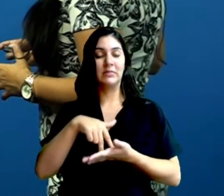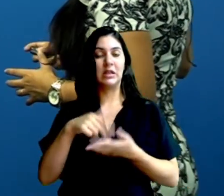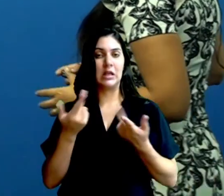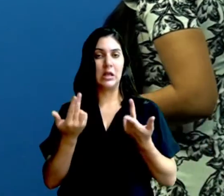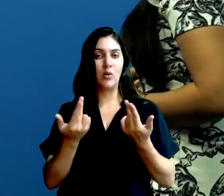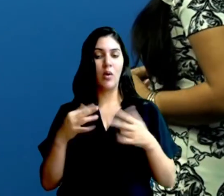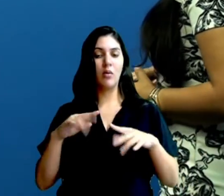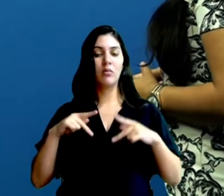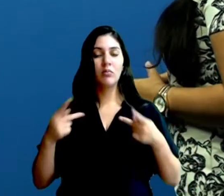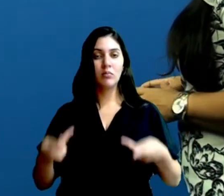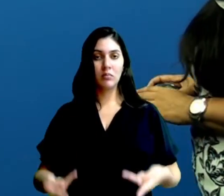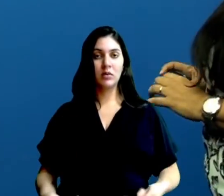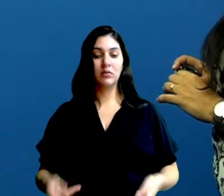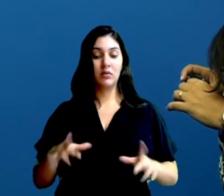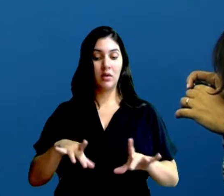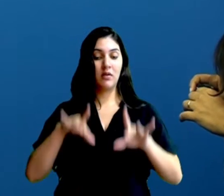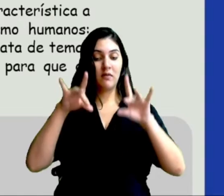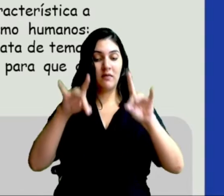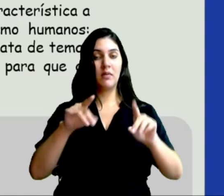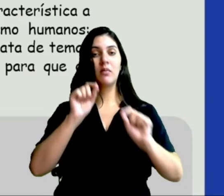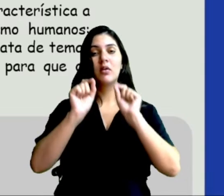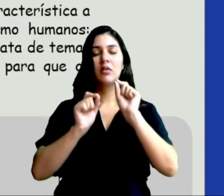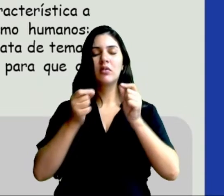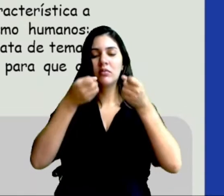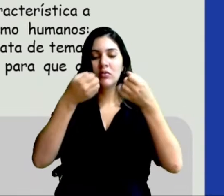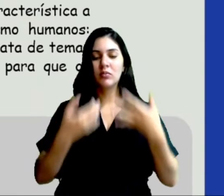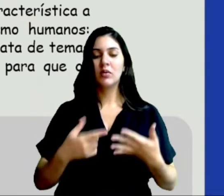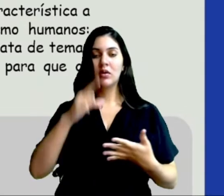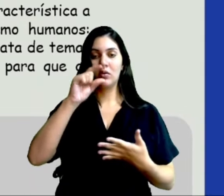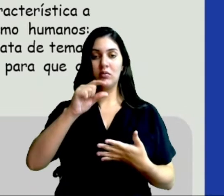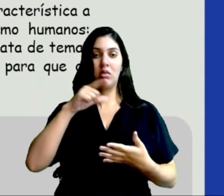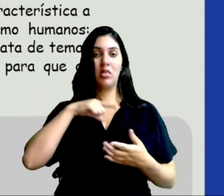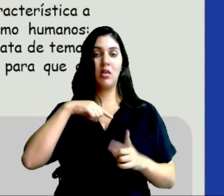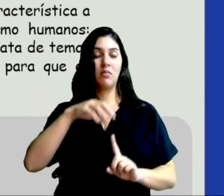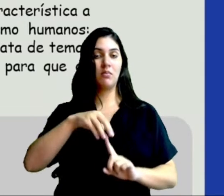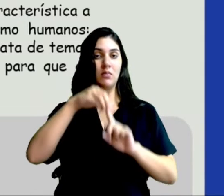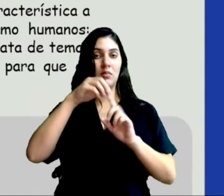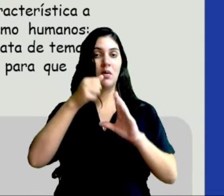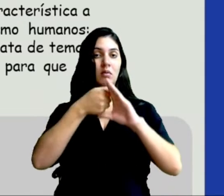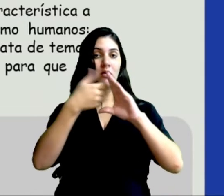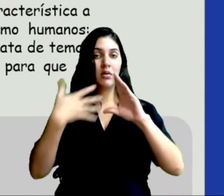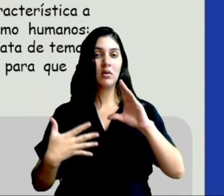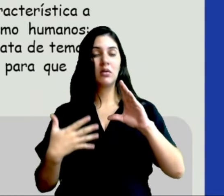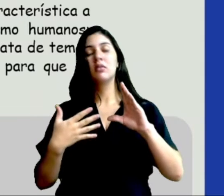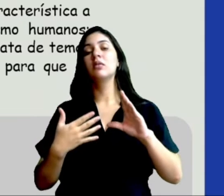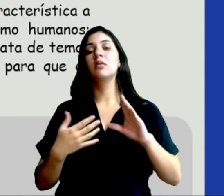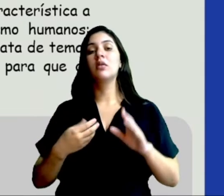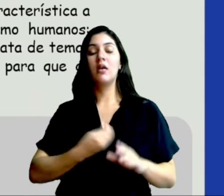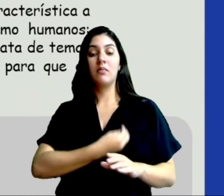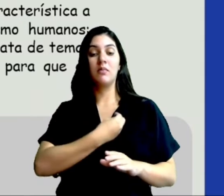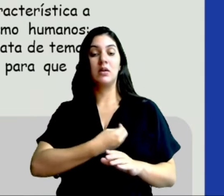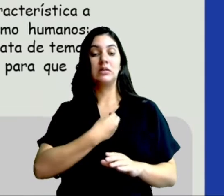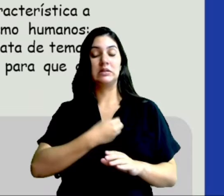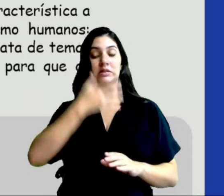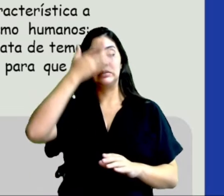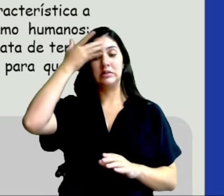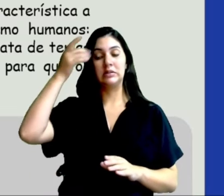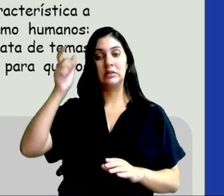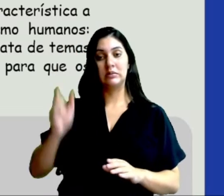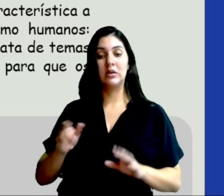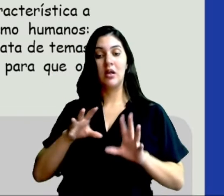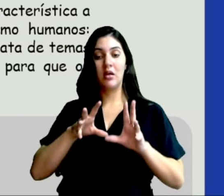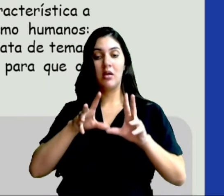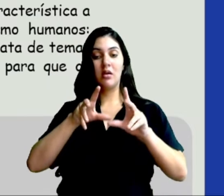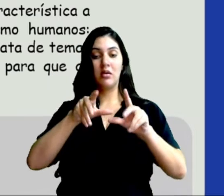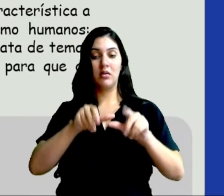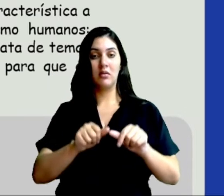certo? Então, a fábula é uma narrativa curta que tem como principal característica a presença de personagens